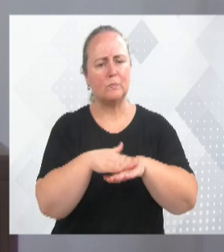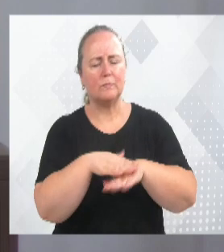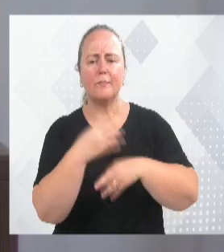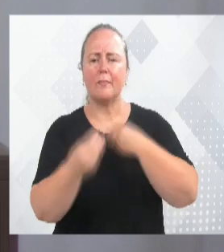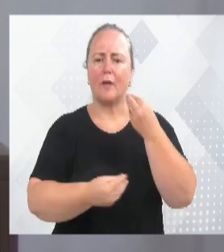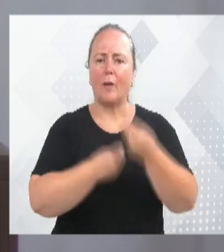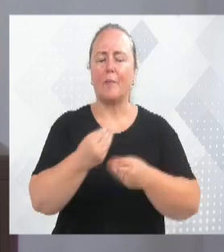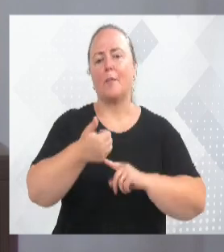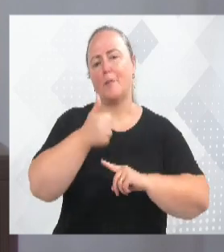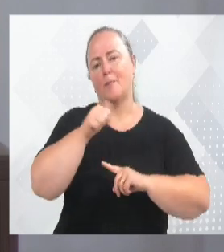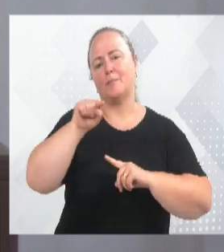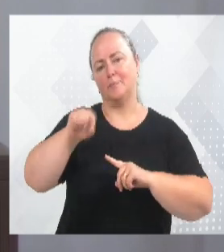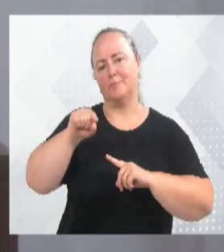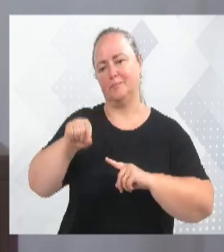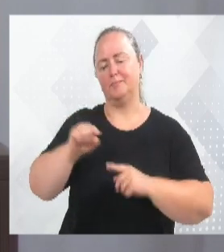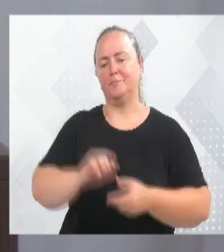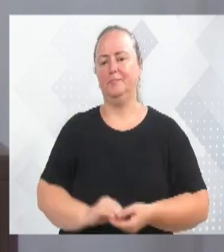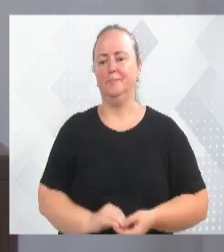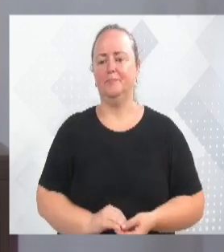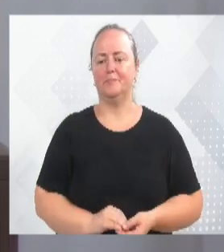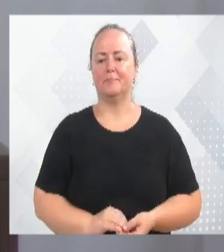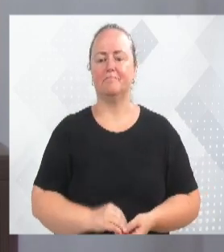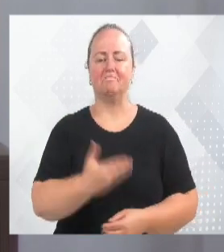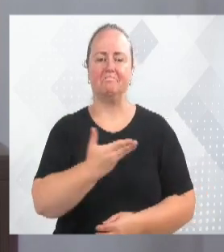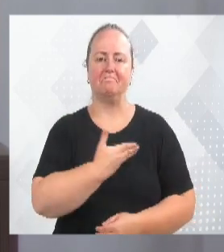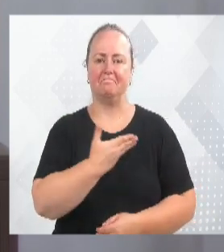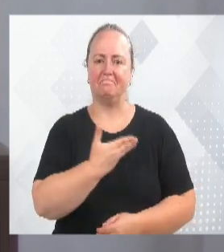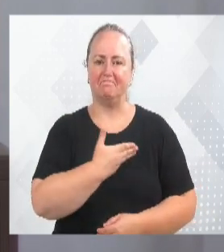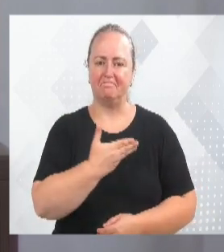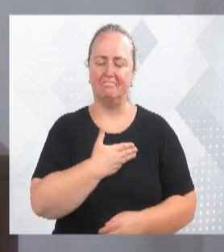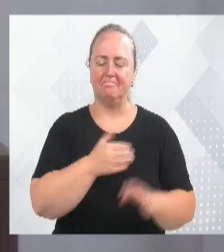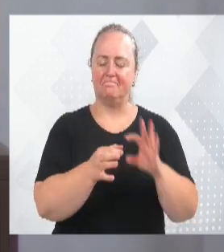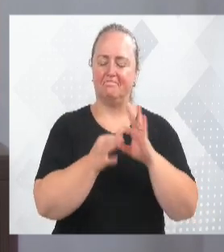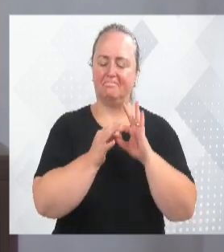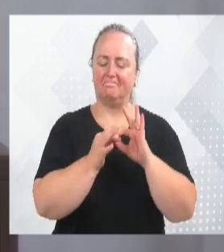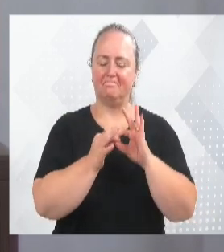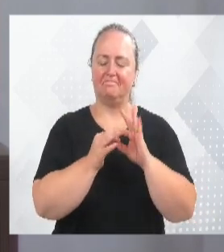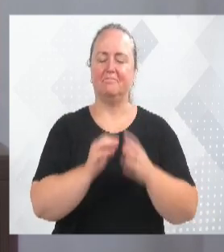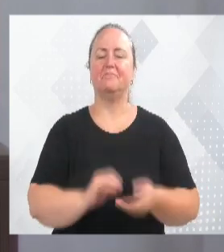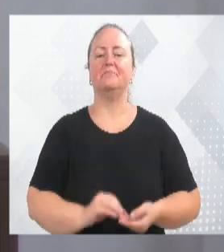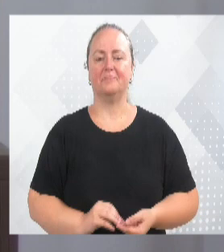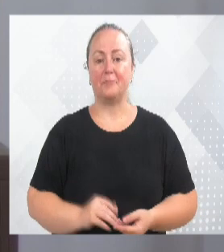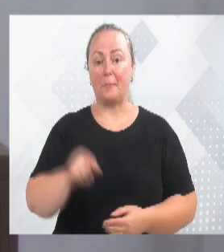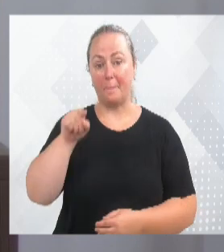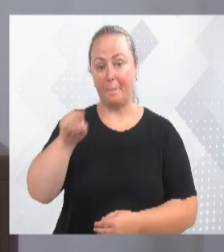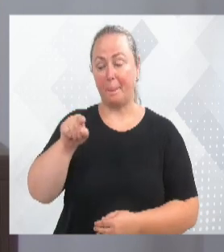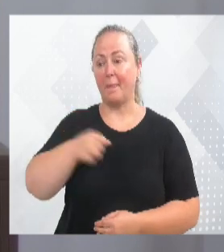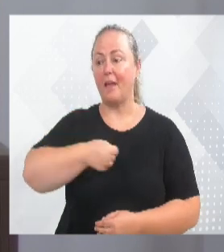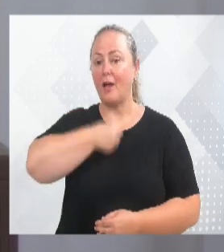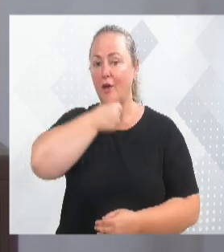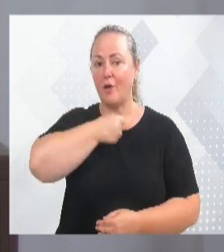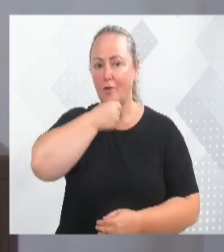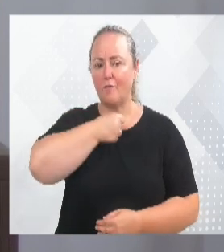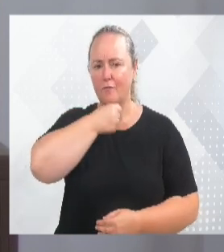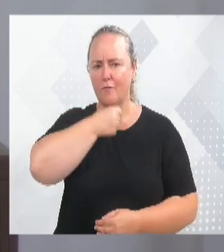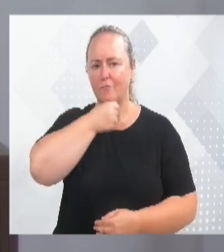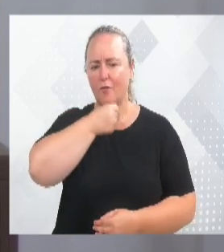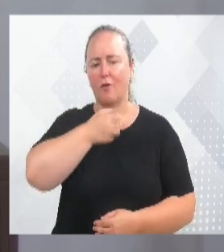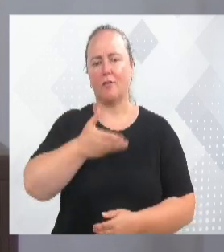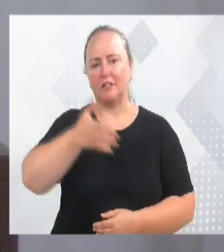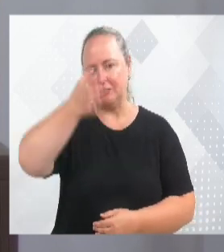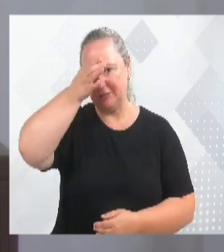bebida Schluck. Gente muito amiga, pai ou avô dele, e o tio, no caso, o